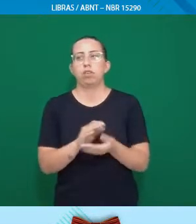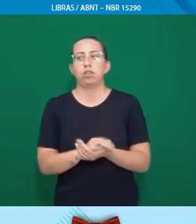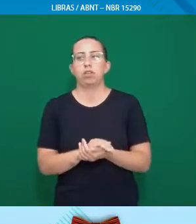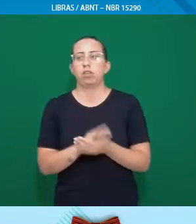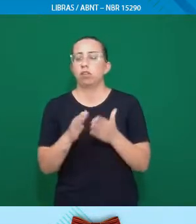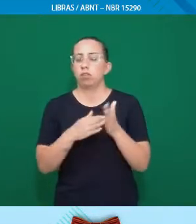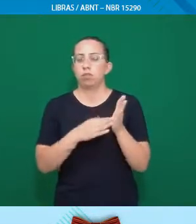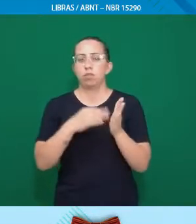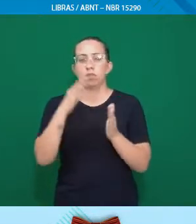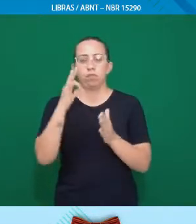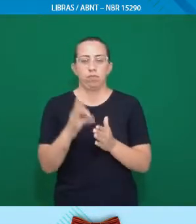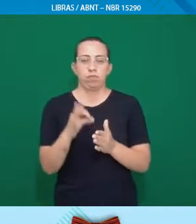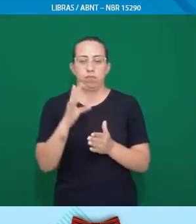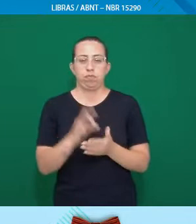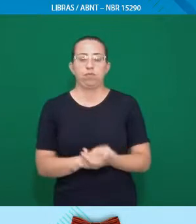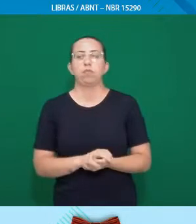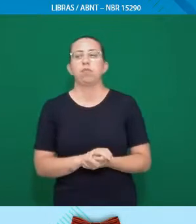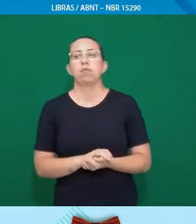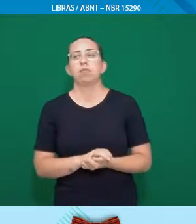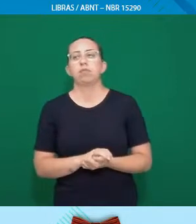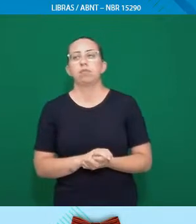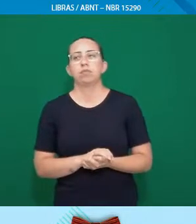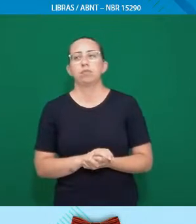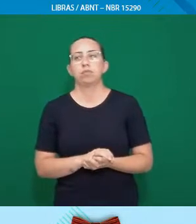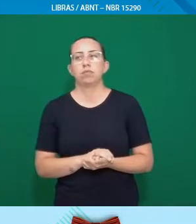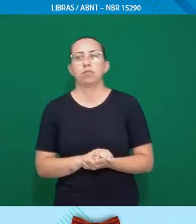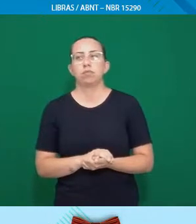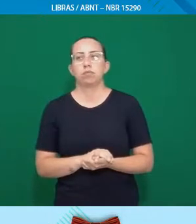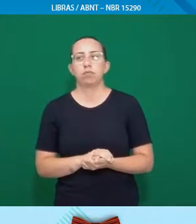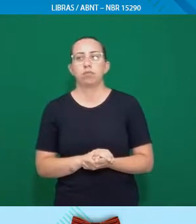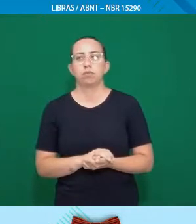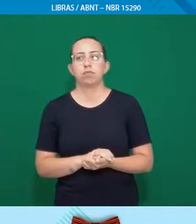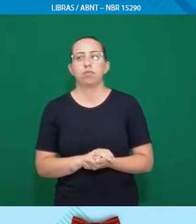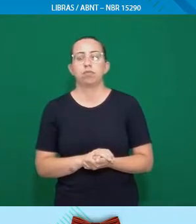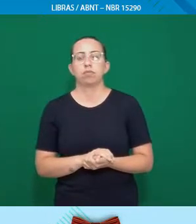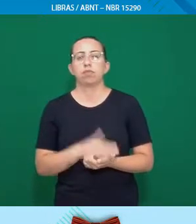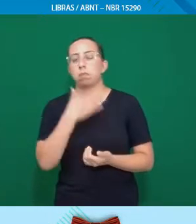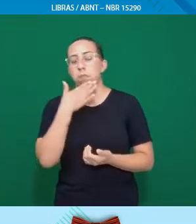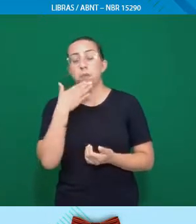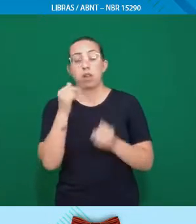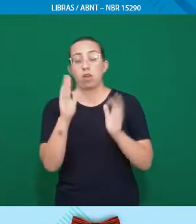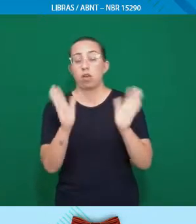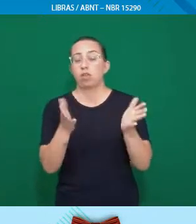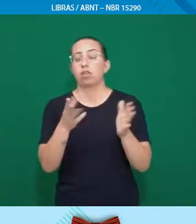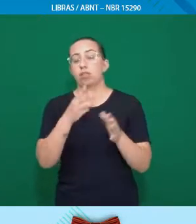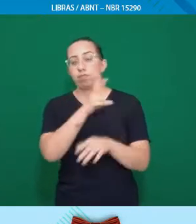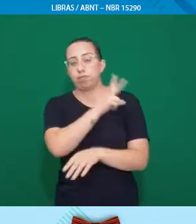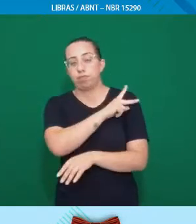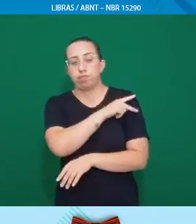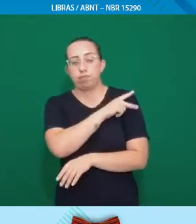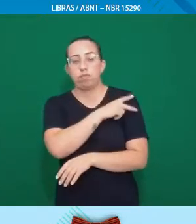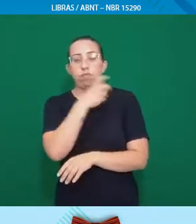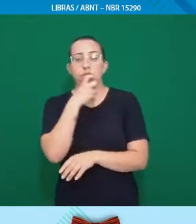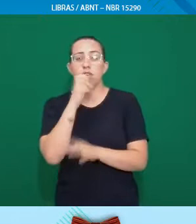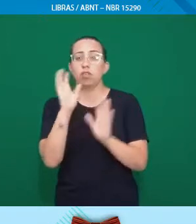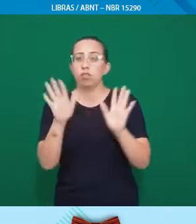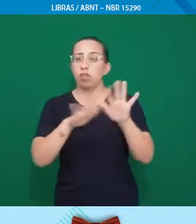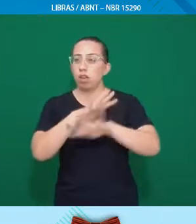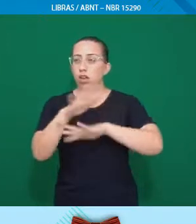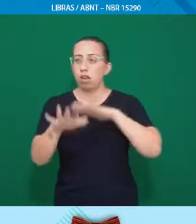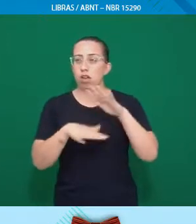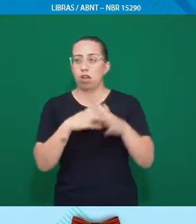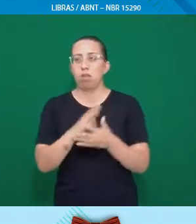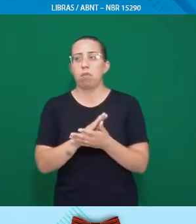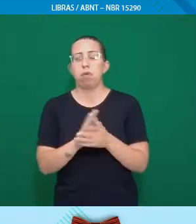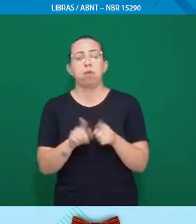localizada nesses nesses dessas bolas nesses espaços buracos que estavam na Rodovia mas assim a gente sabe que operações